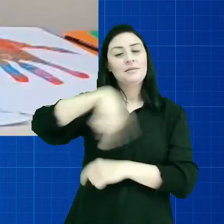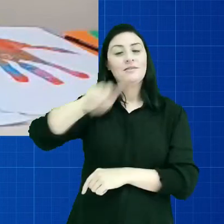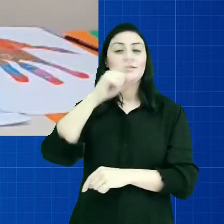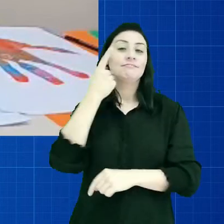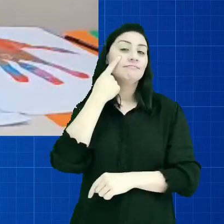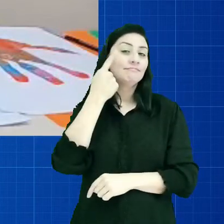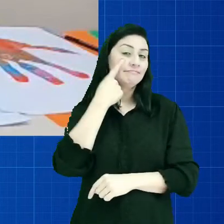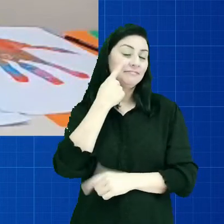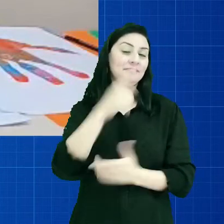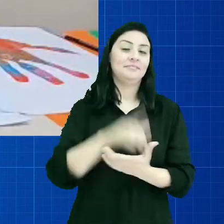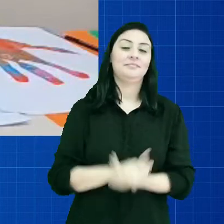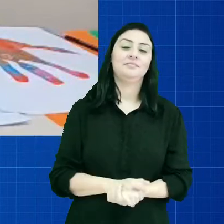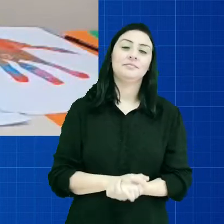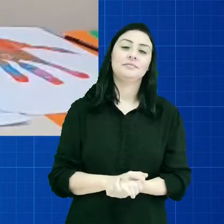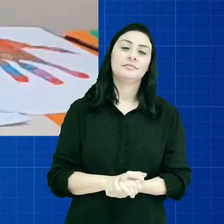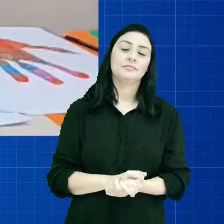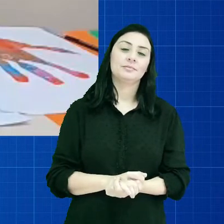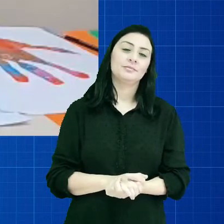tá?